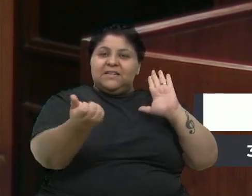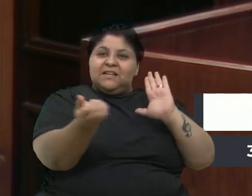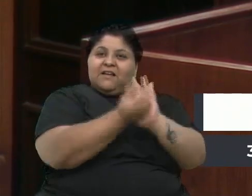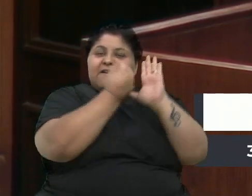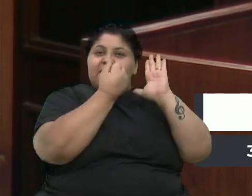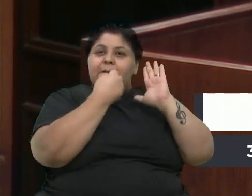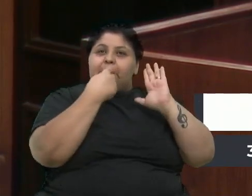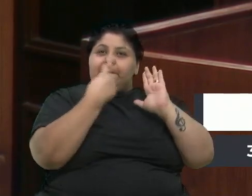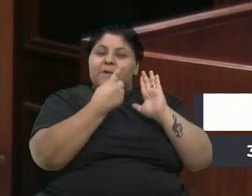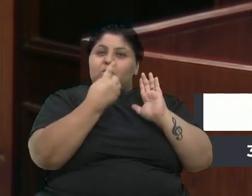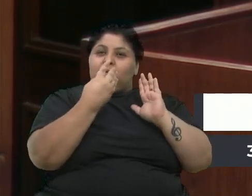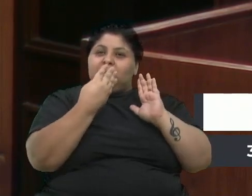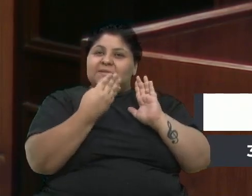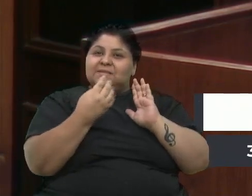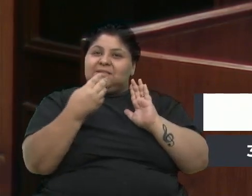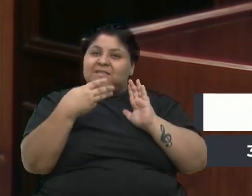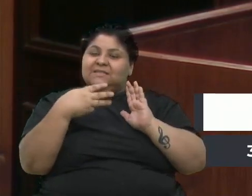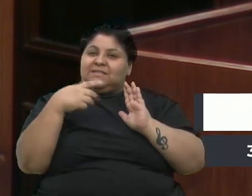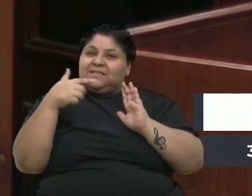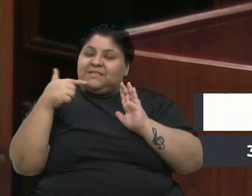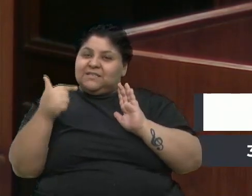1.437 feminicídios em